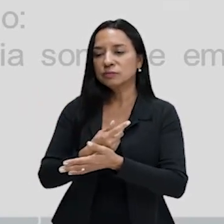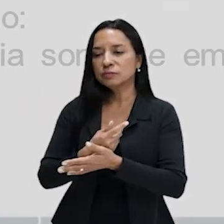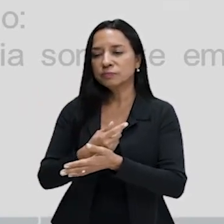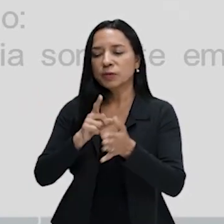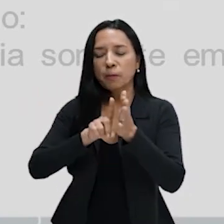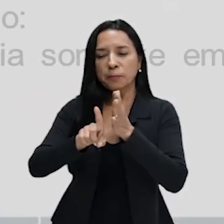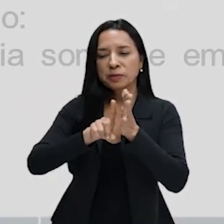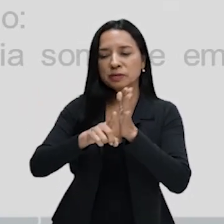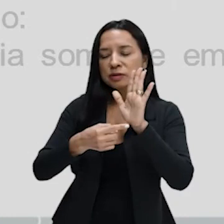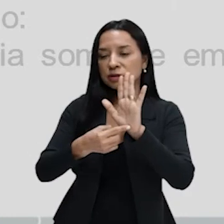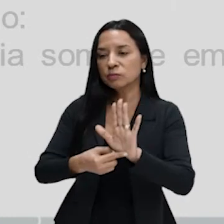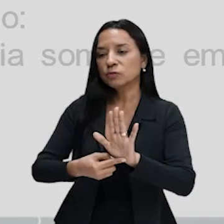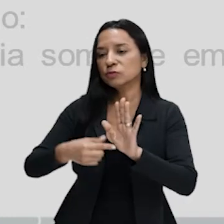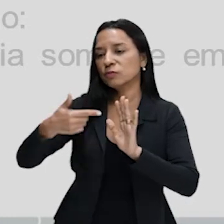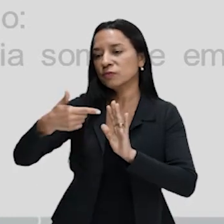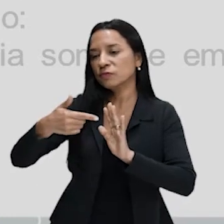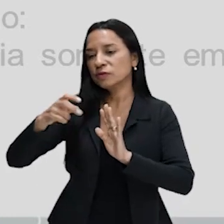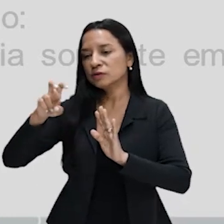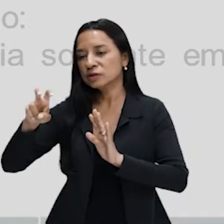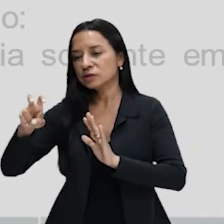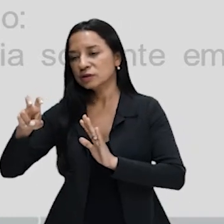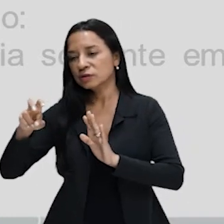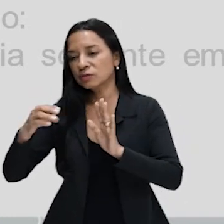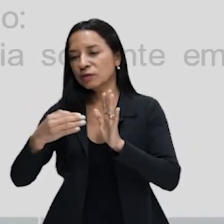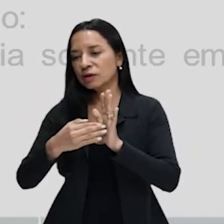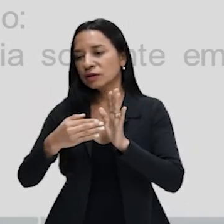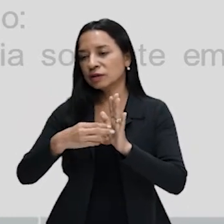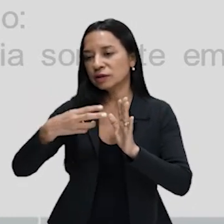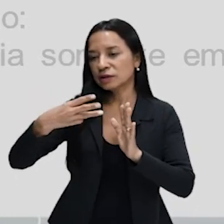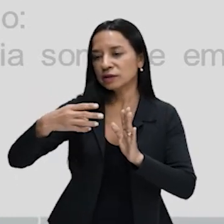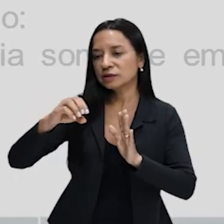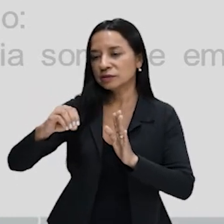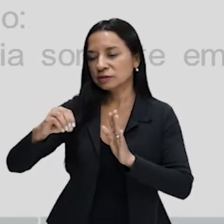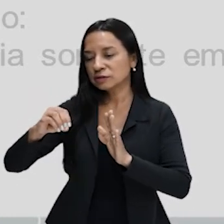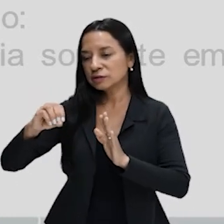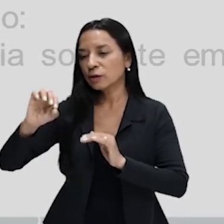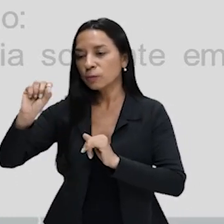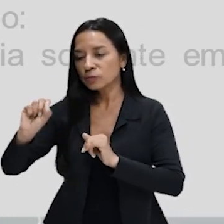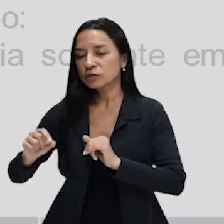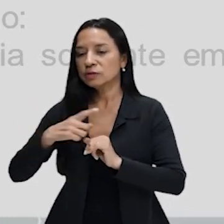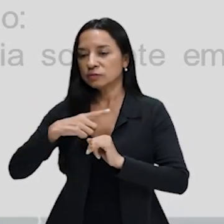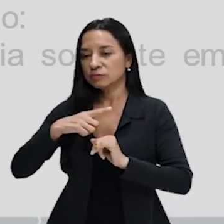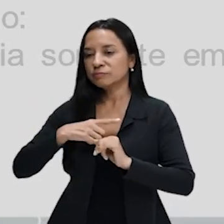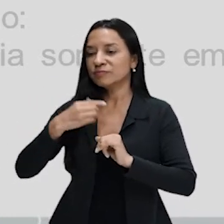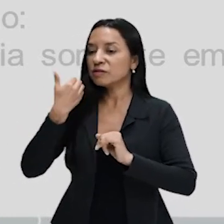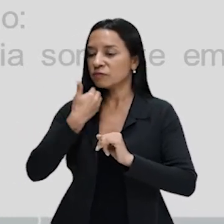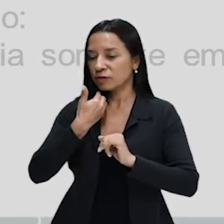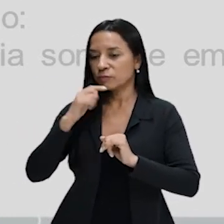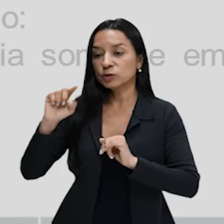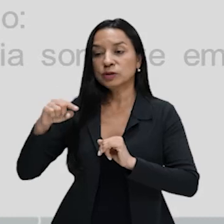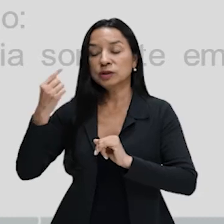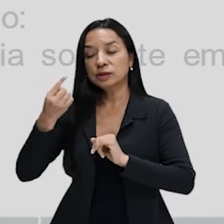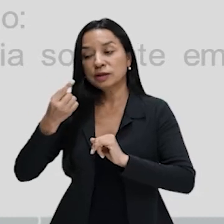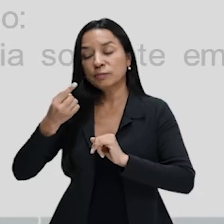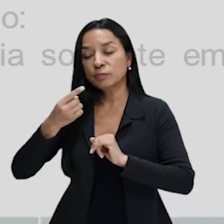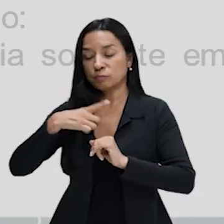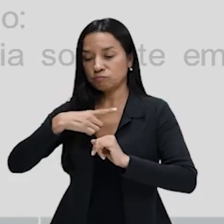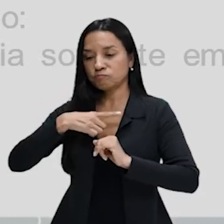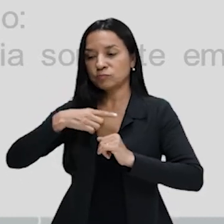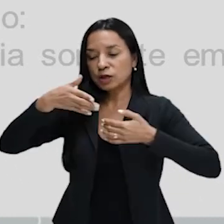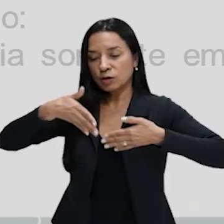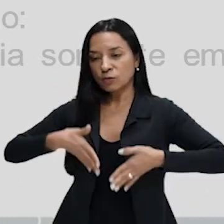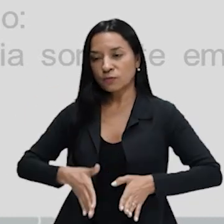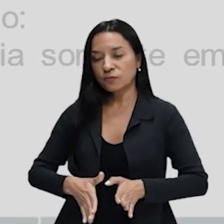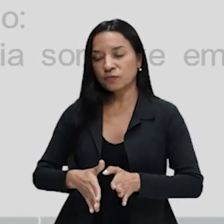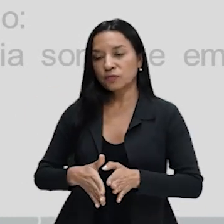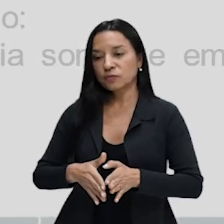das mulheres parturientes tinham febre puerperal após o parto. Ou seja, essas